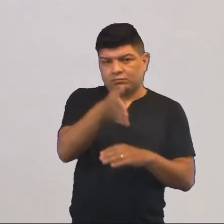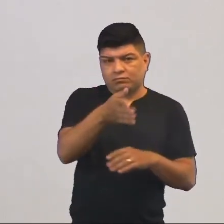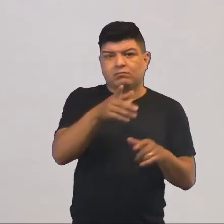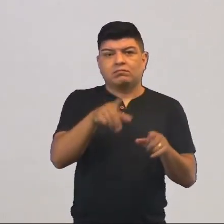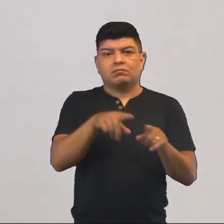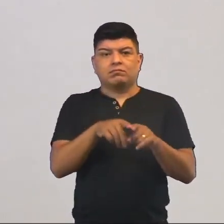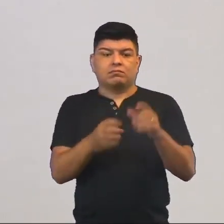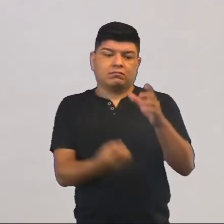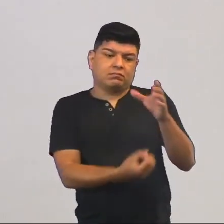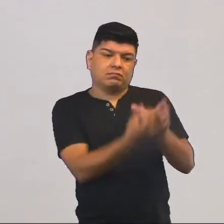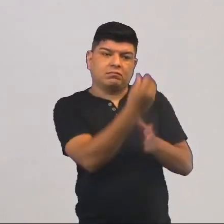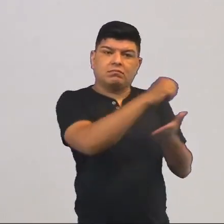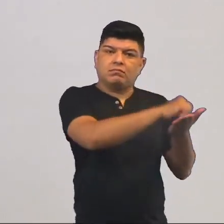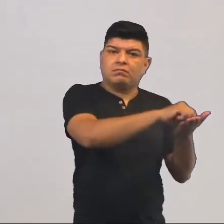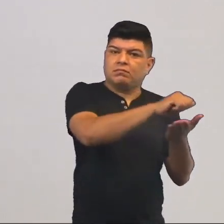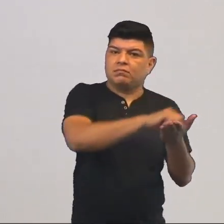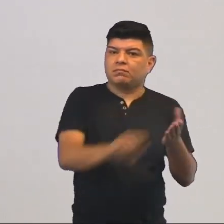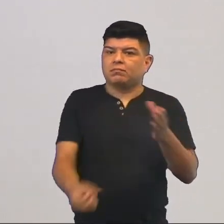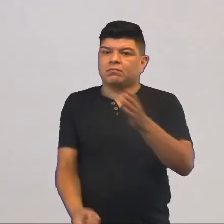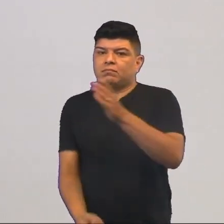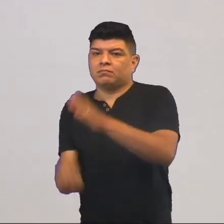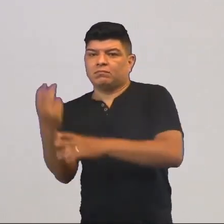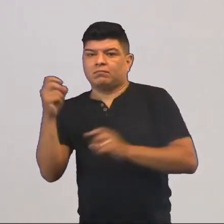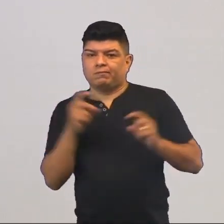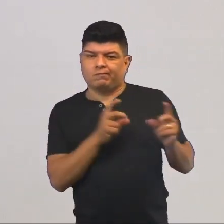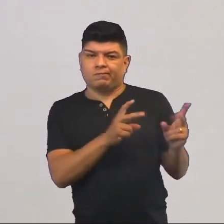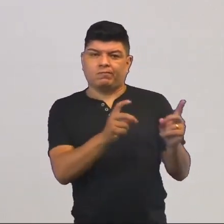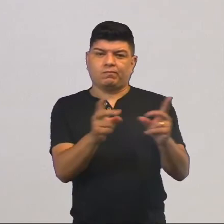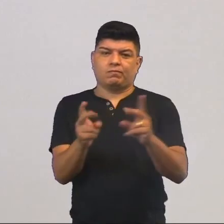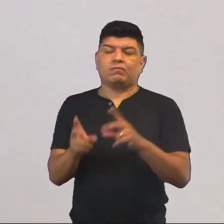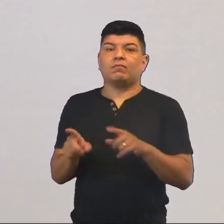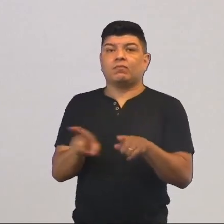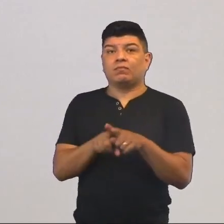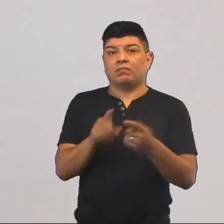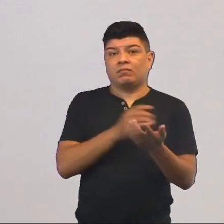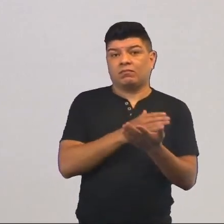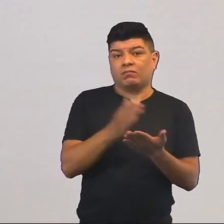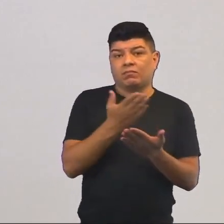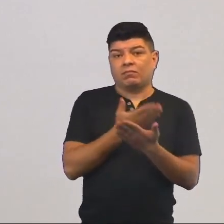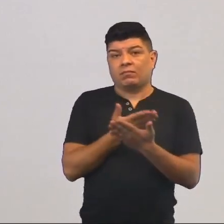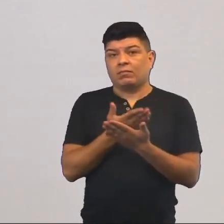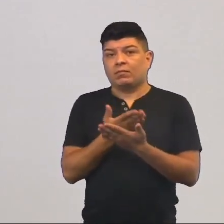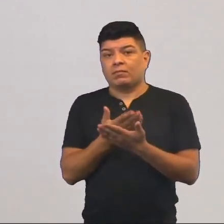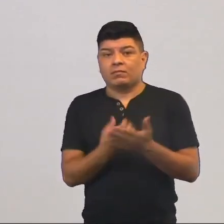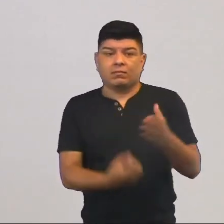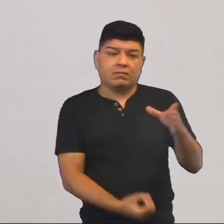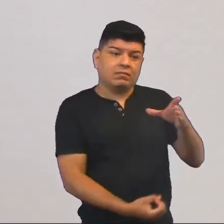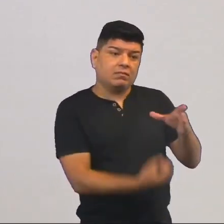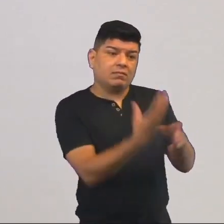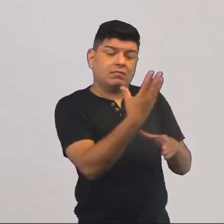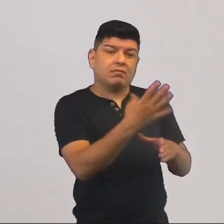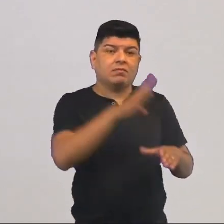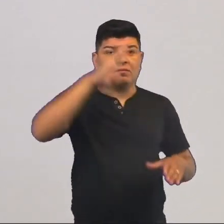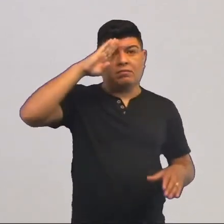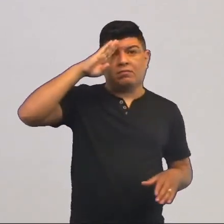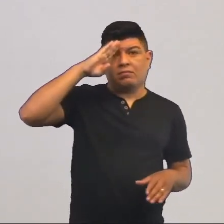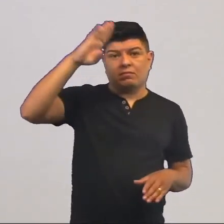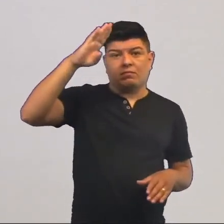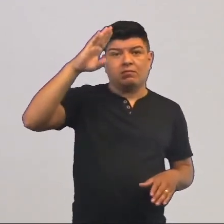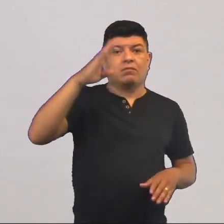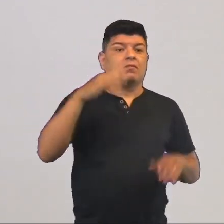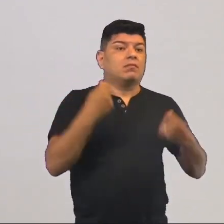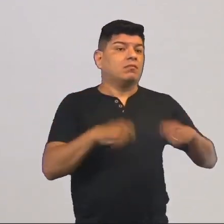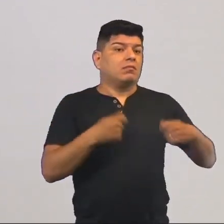né, entre a criação da escrita e o surgimento do comércio. A gente viu aí no início da nossa aula que a escrita surge principalmente